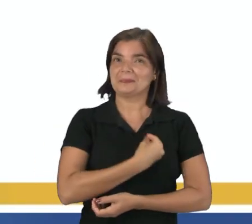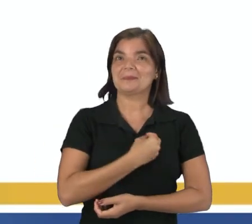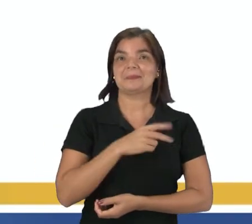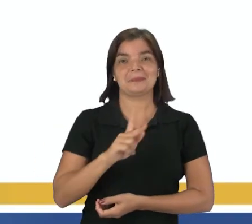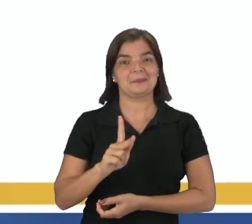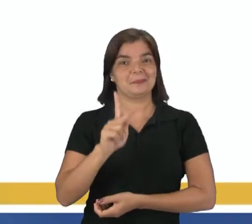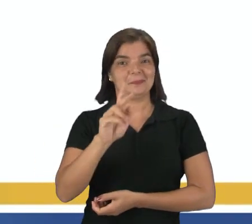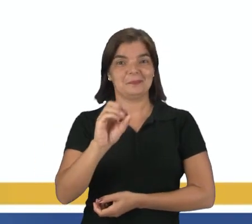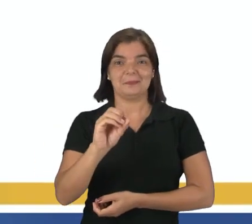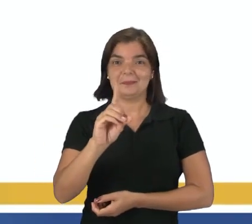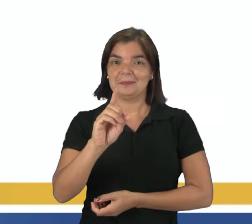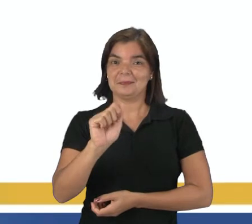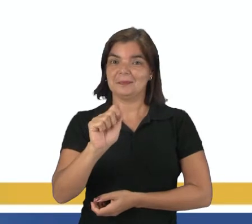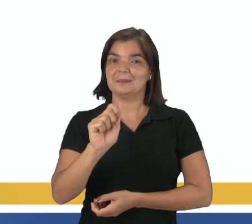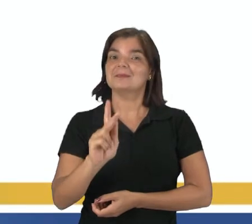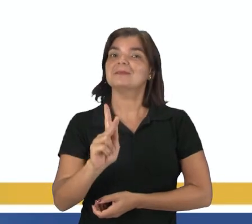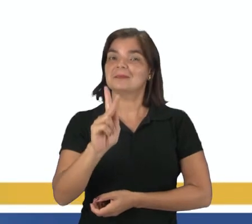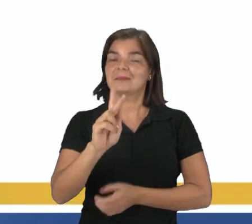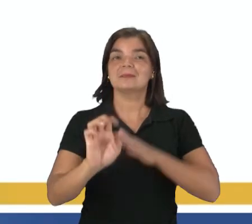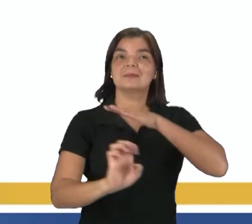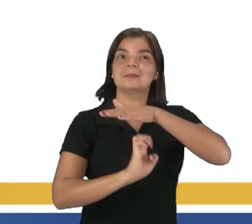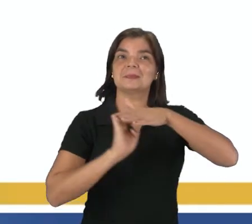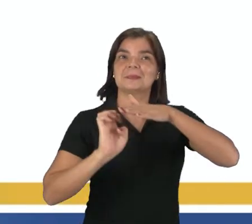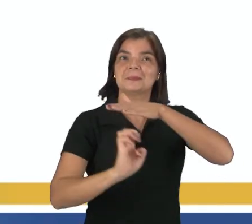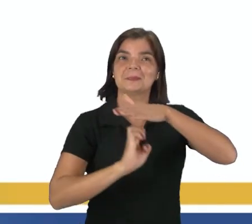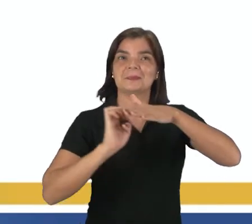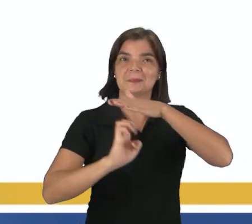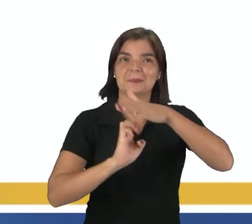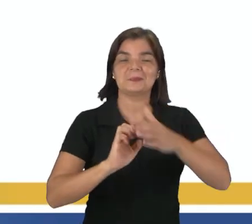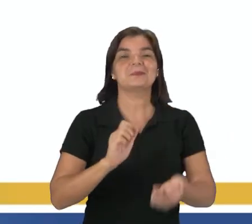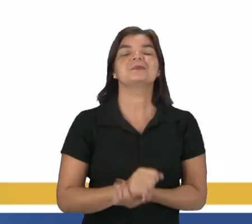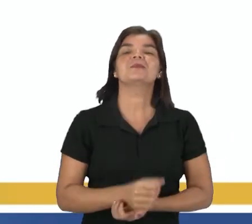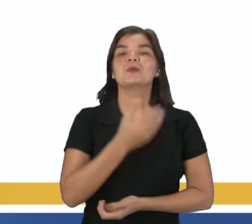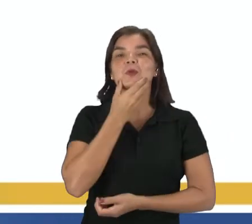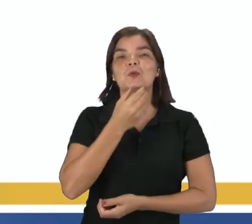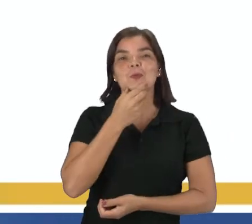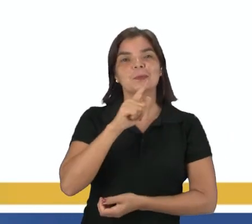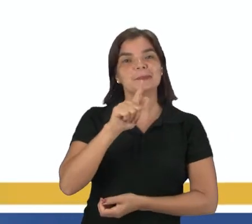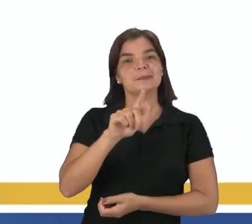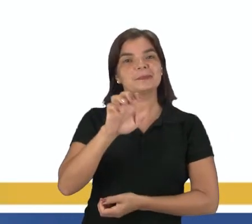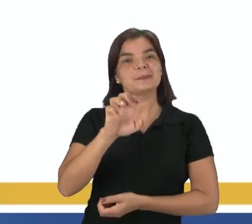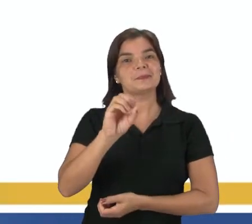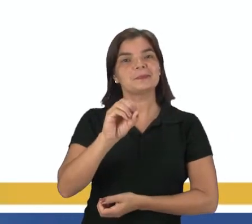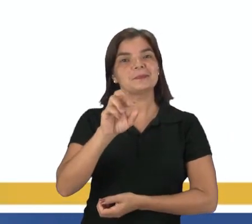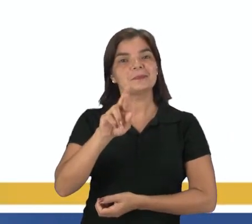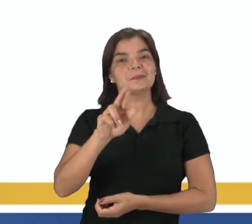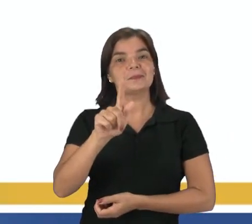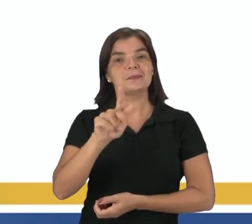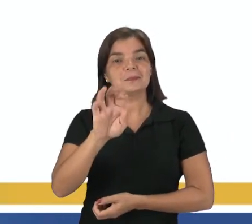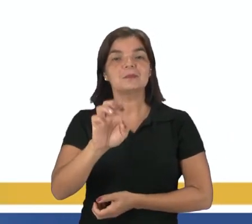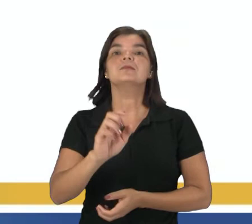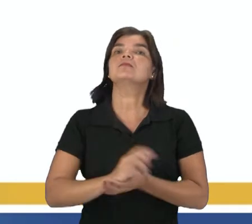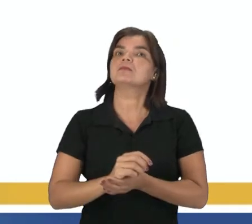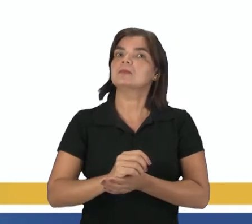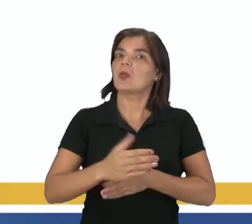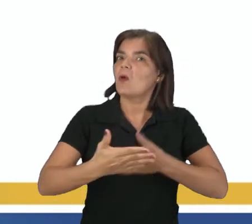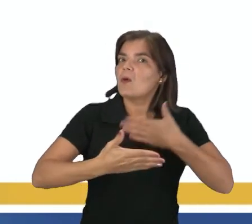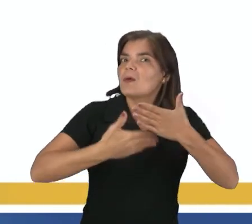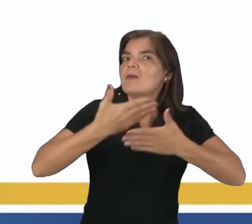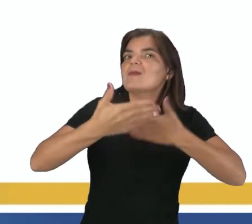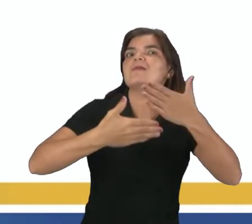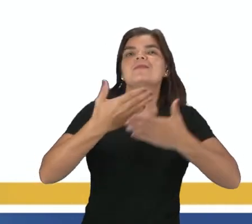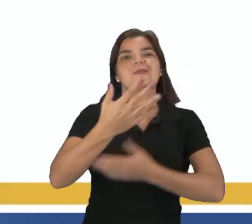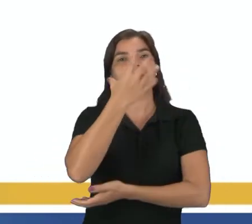que é a Kodak, empresa do norte-americano George Eastman. A Kodak revolucionou